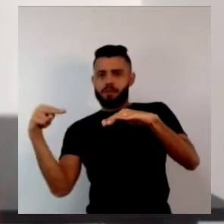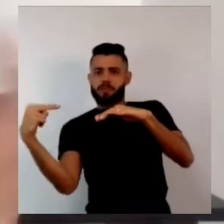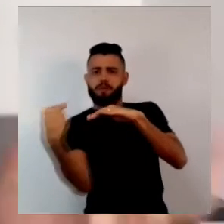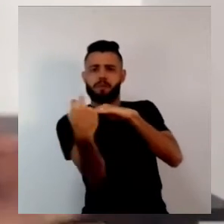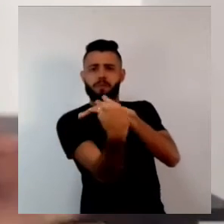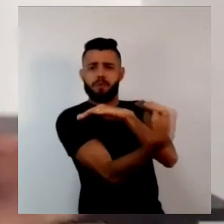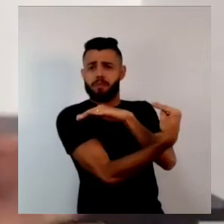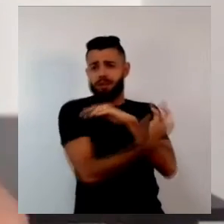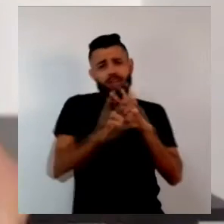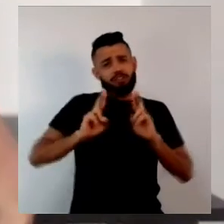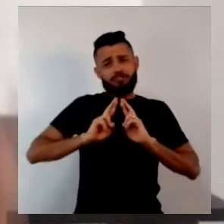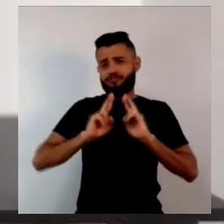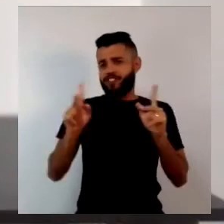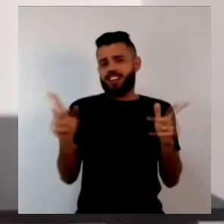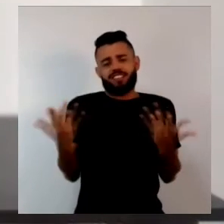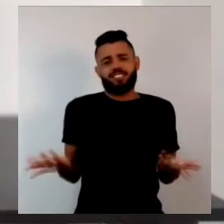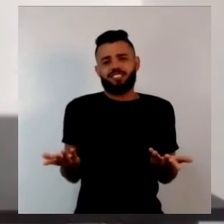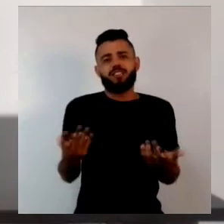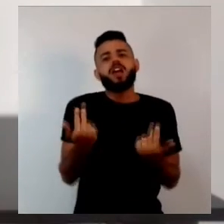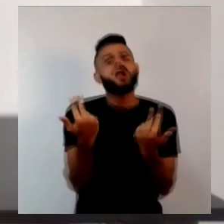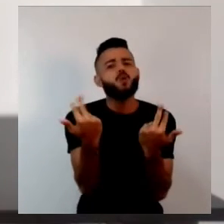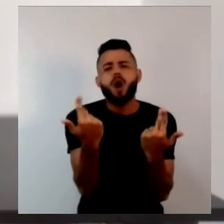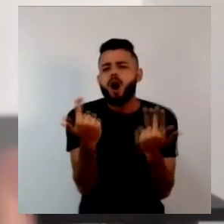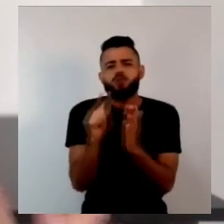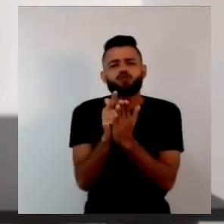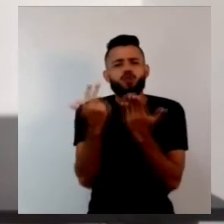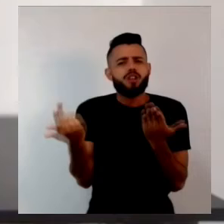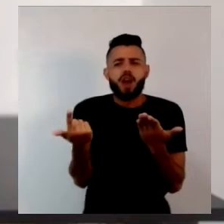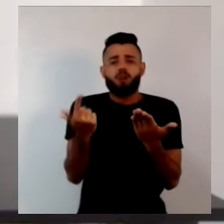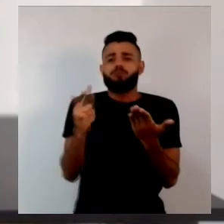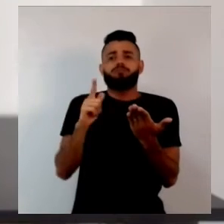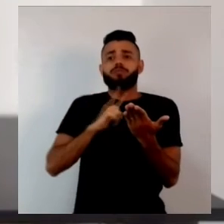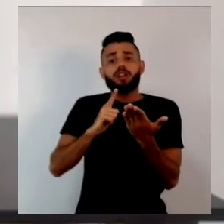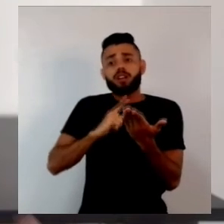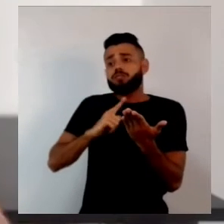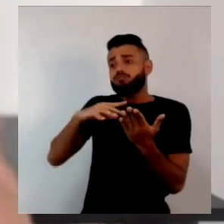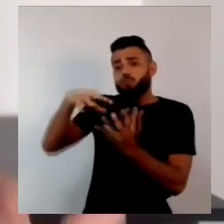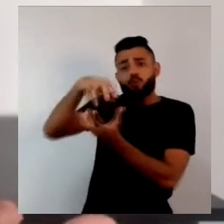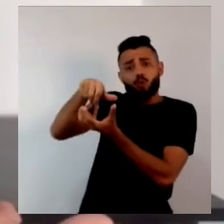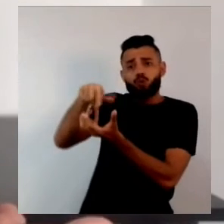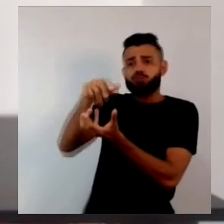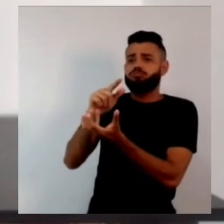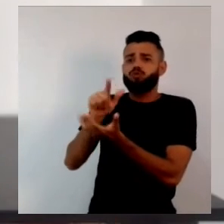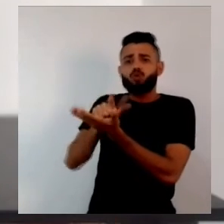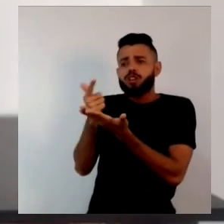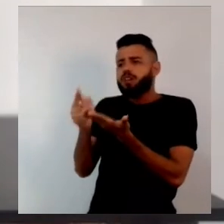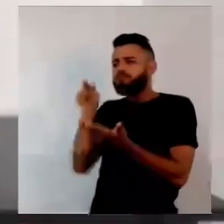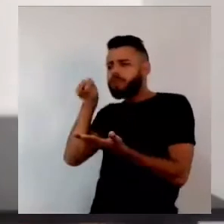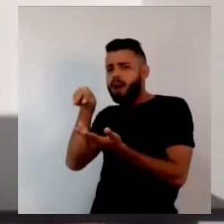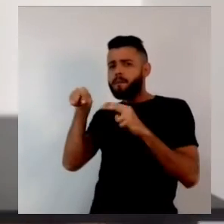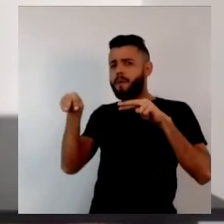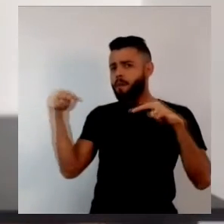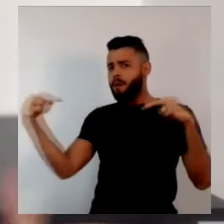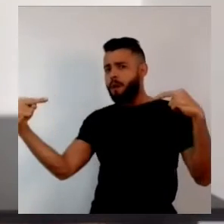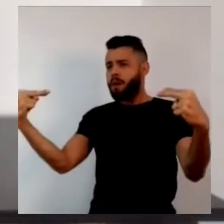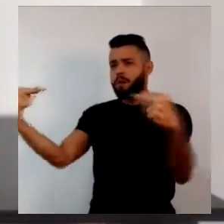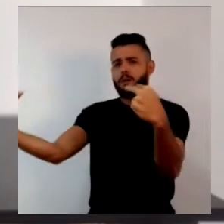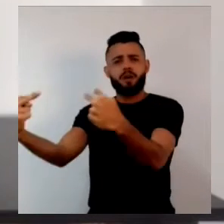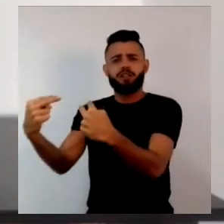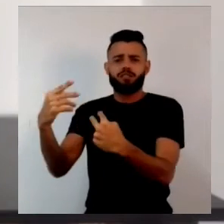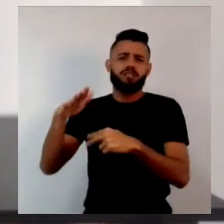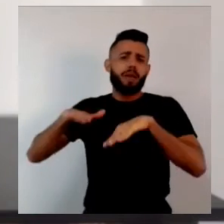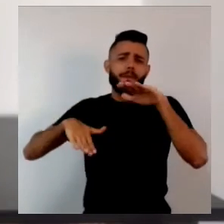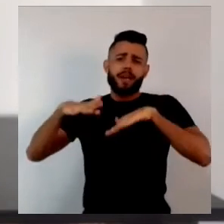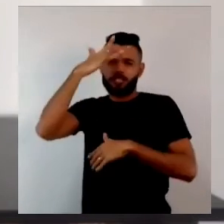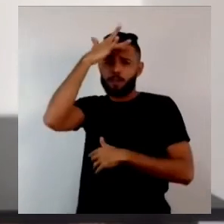Os veículos enxergam o mundo de lugares diferentes, que reflete muito os seres humanos que trabalham lá. Eu costumo dizer para a galera da nossa